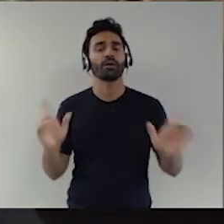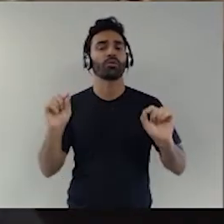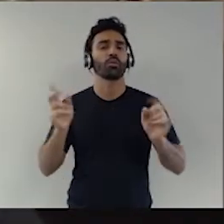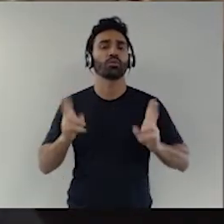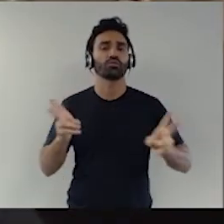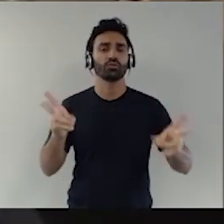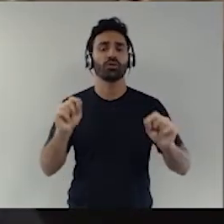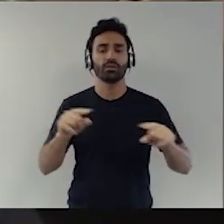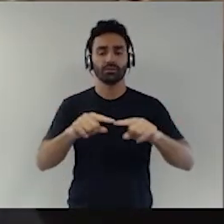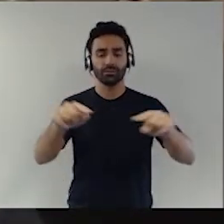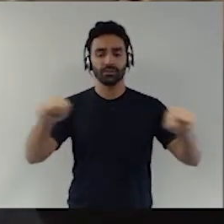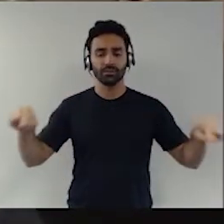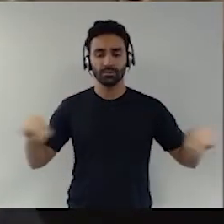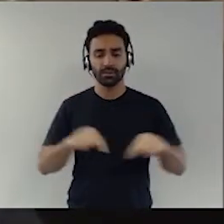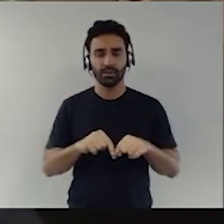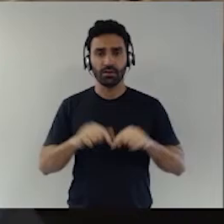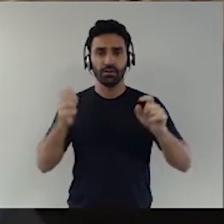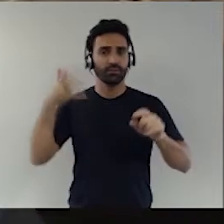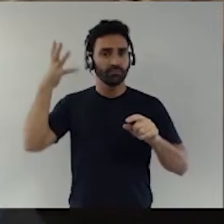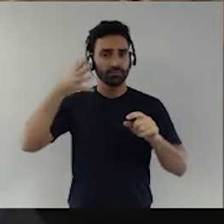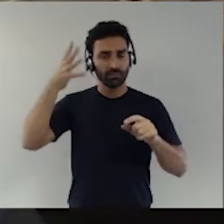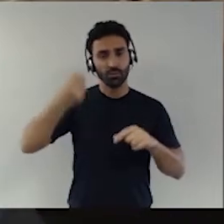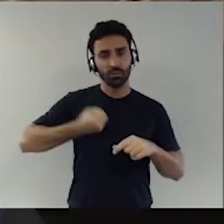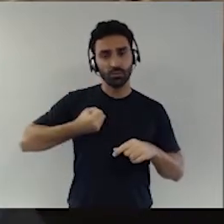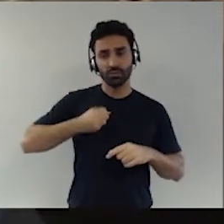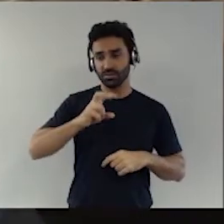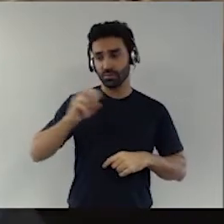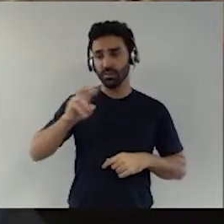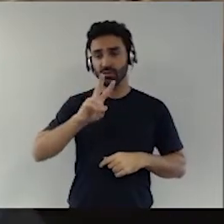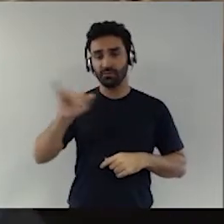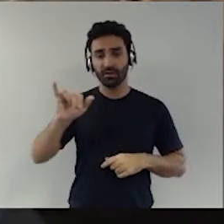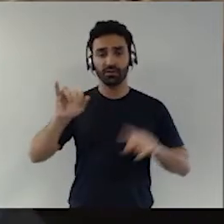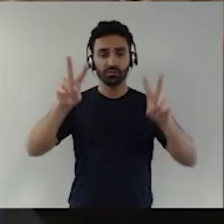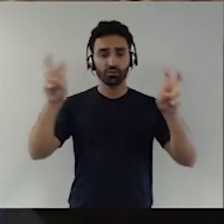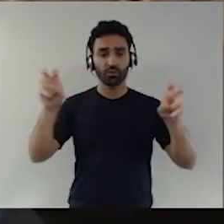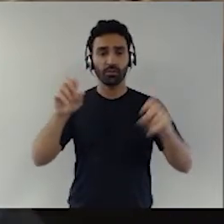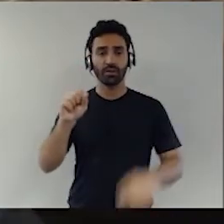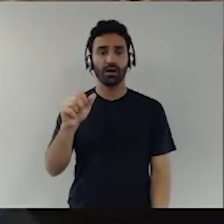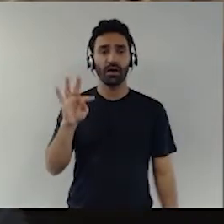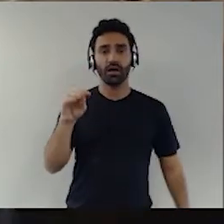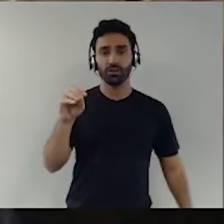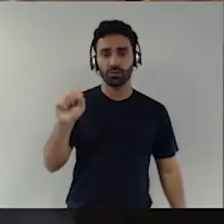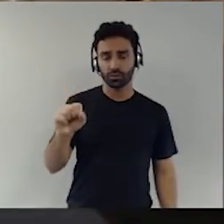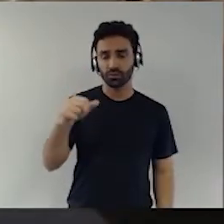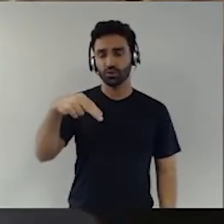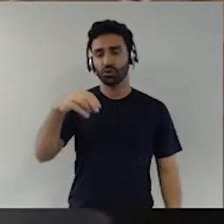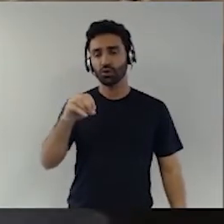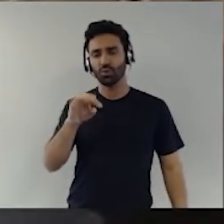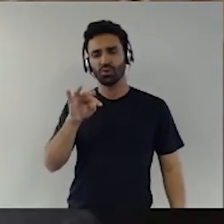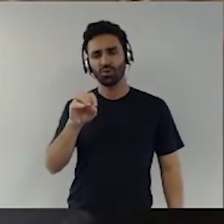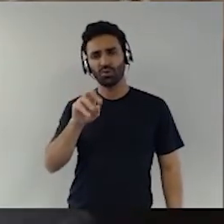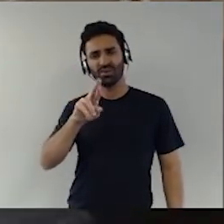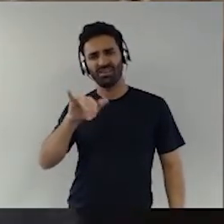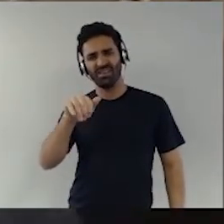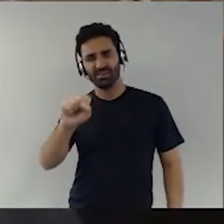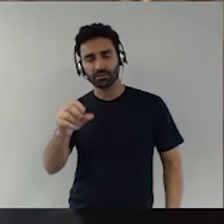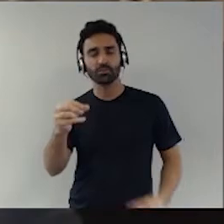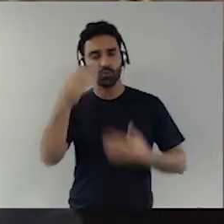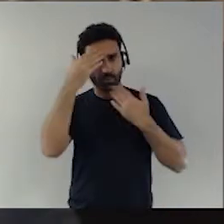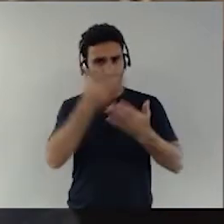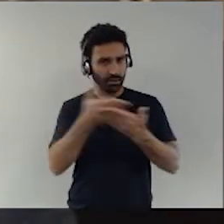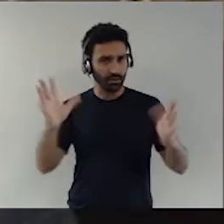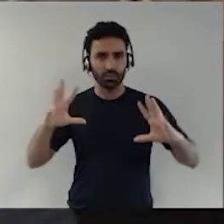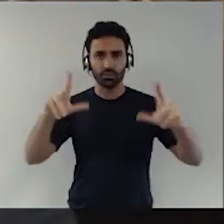continua a sala, o painel 50, que falará sobre atos notoriais, e obrigado